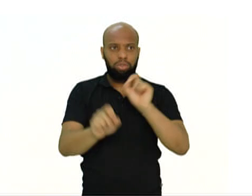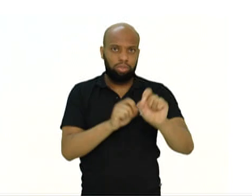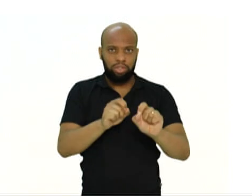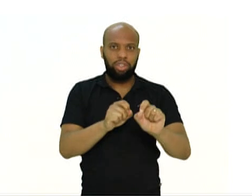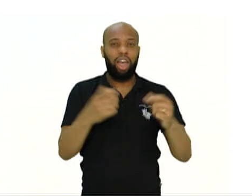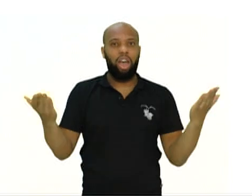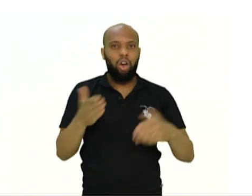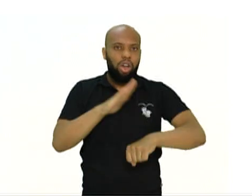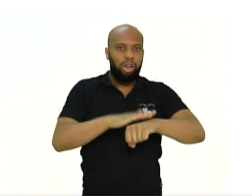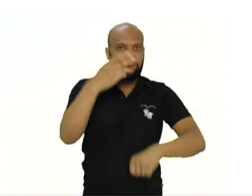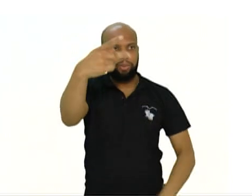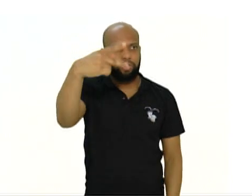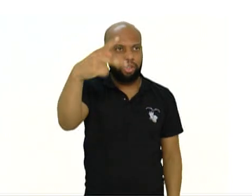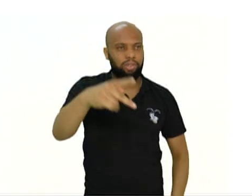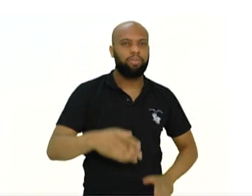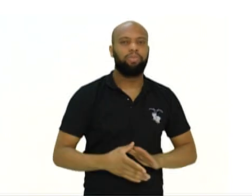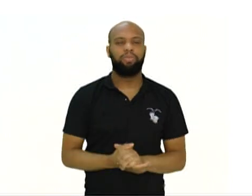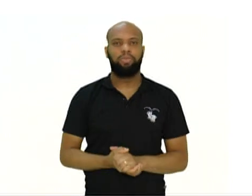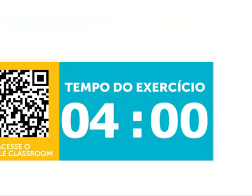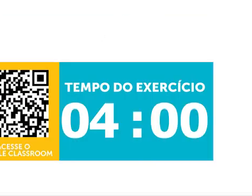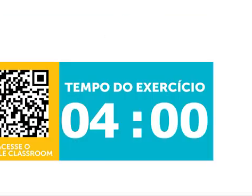Agora a atividade é com vocês.